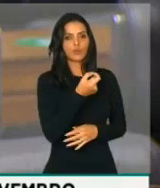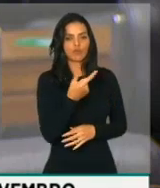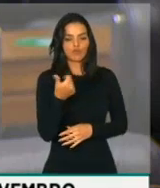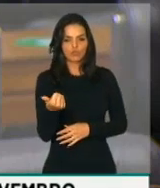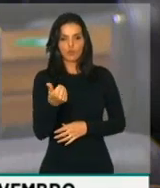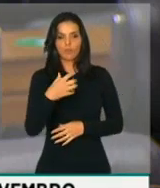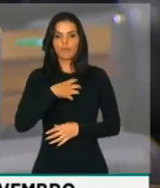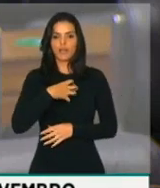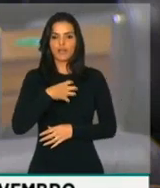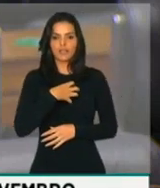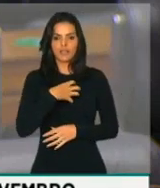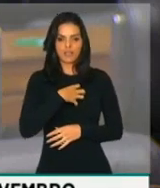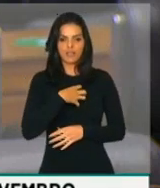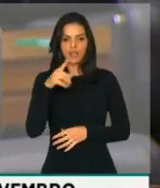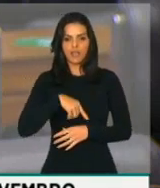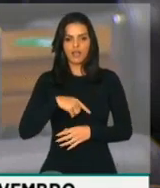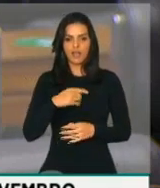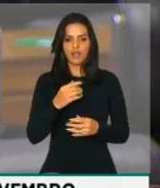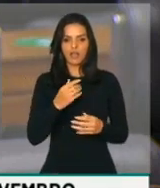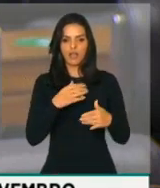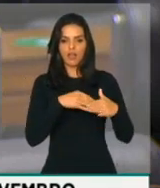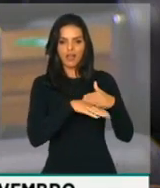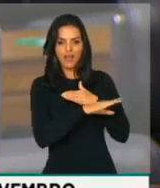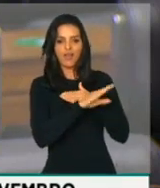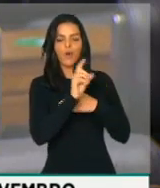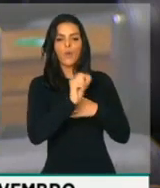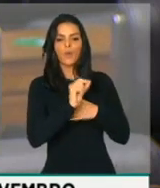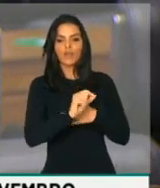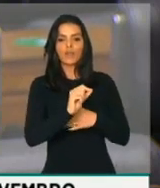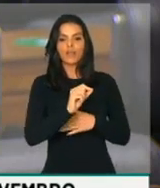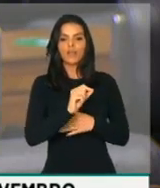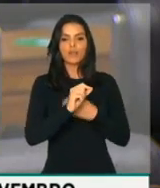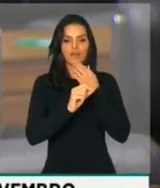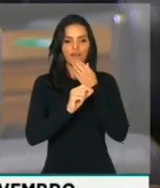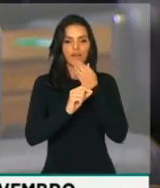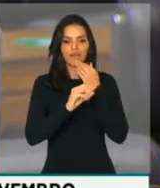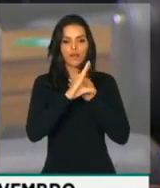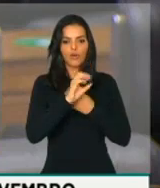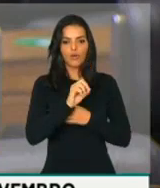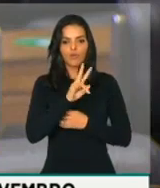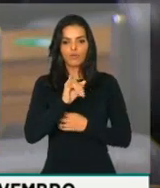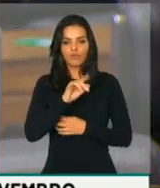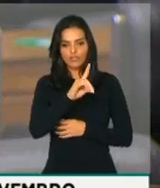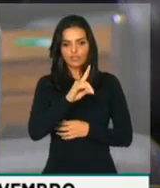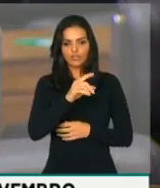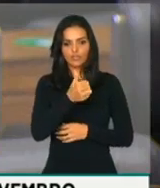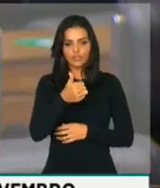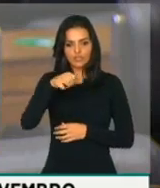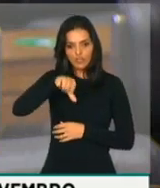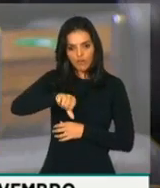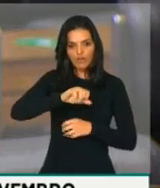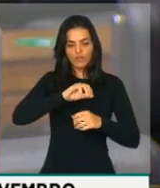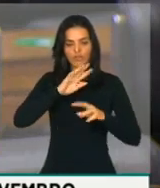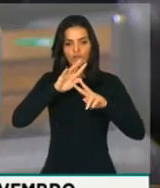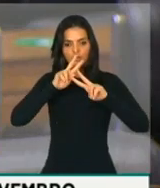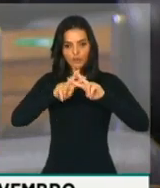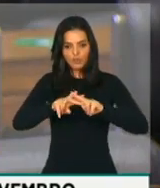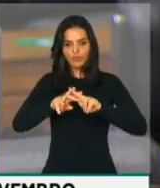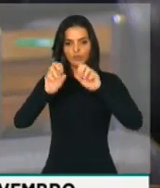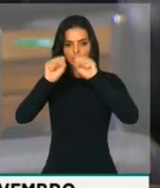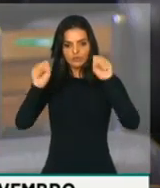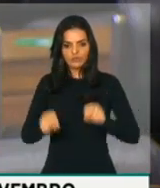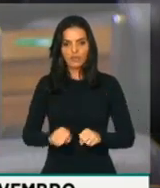Bahia aumentou estoque de ivermectina contra a Covid-19 no sistema prisional. Ainda é o país.